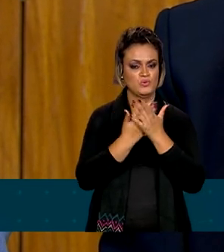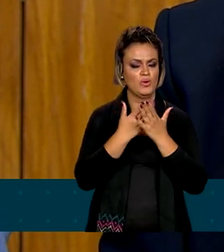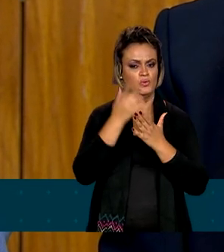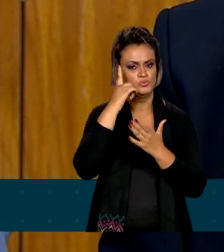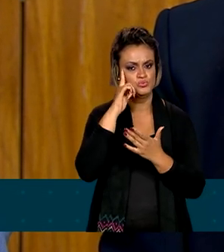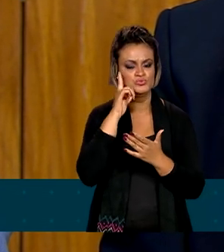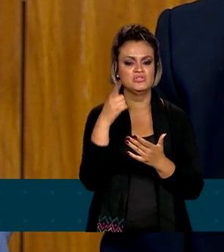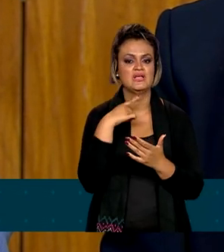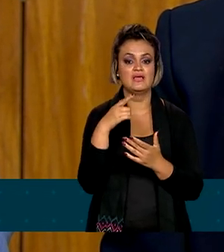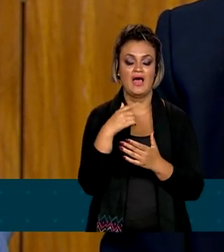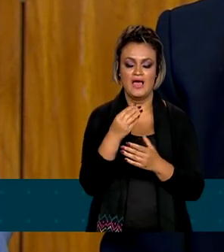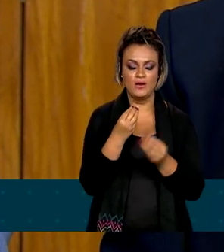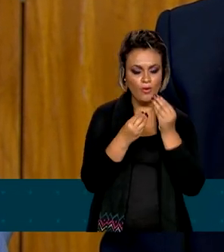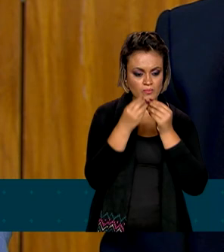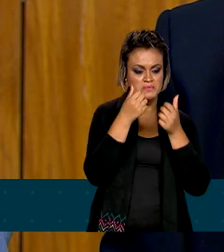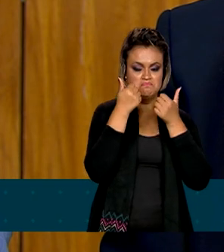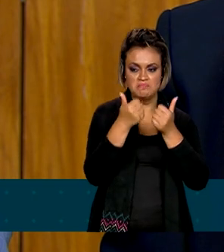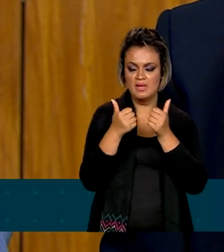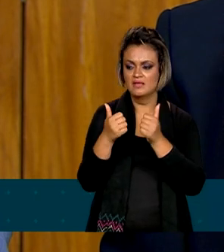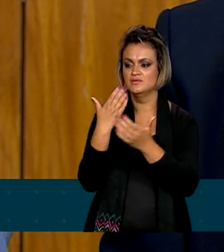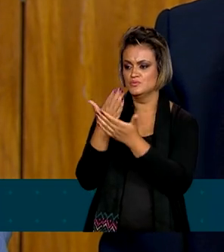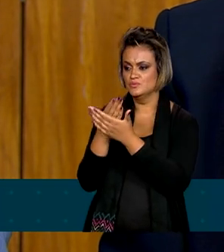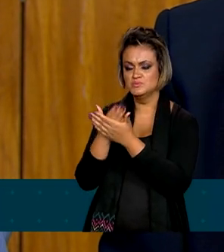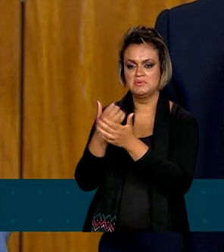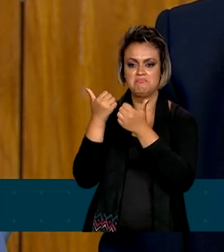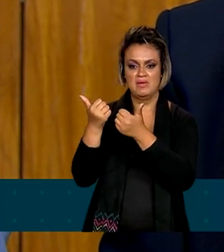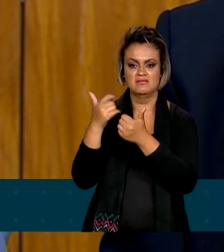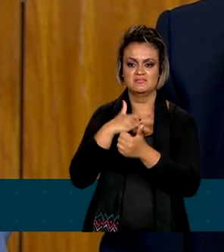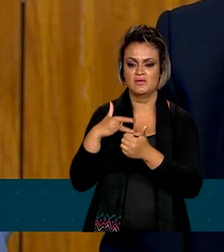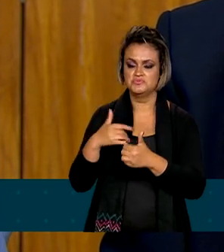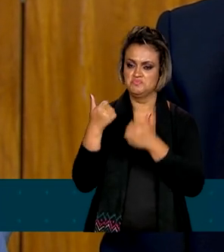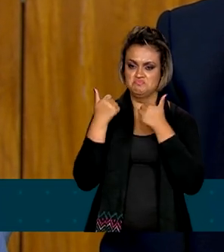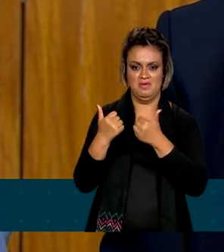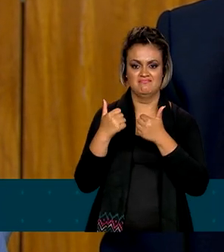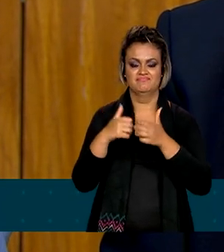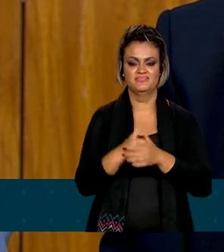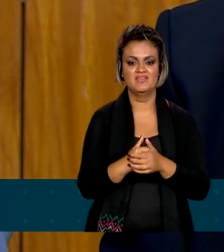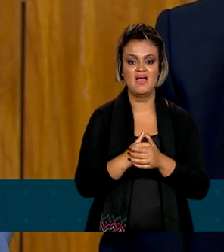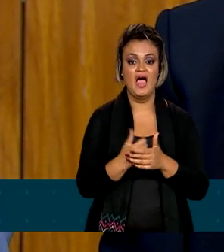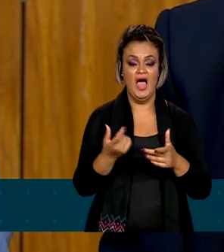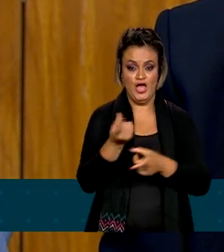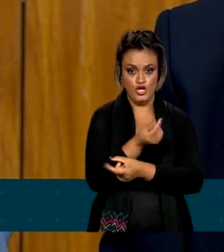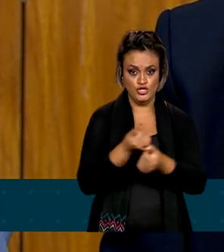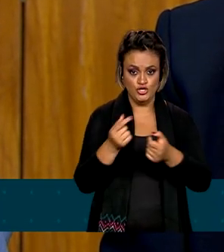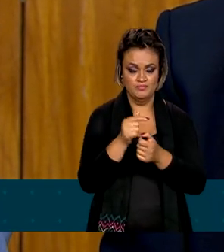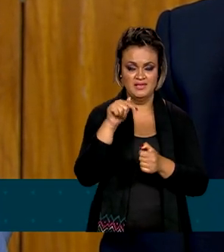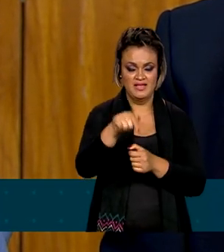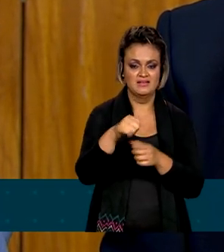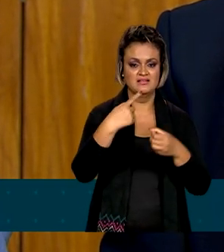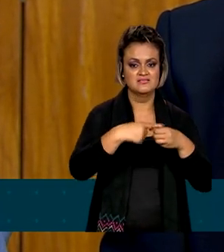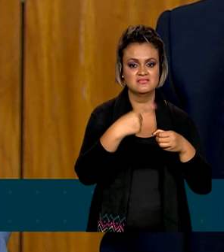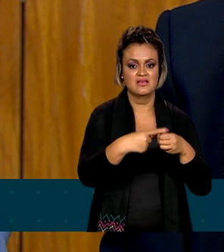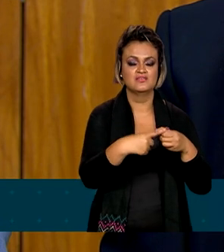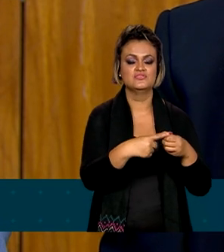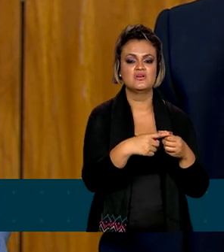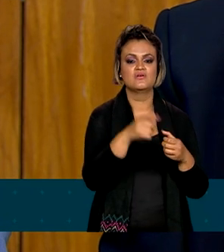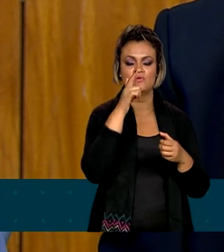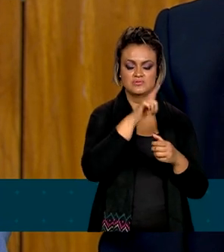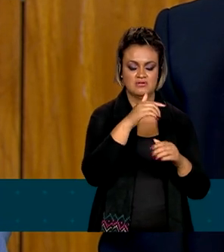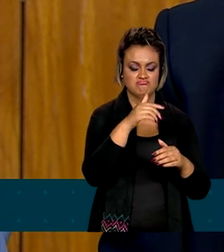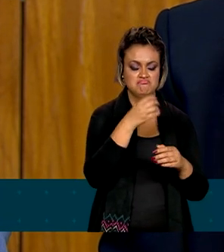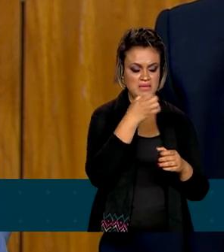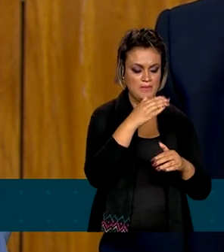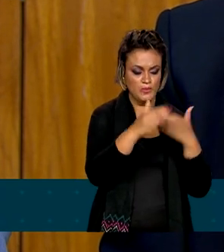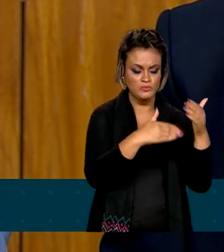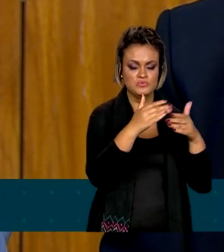o que melhora o seu desempenho acadêmico e sua saúde. A economia local é impulsionada pelo incentivo da produção